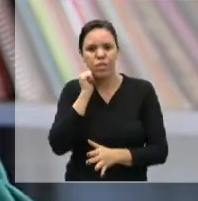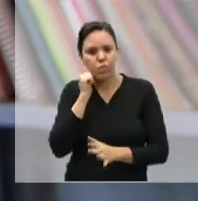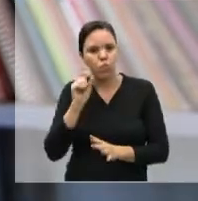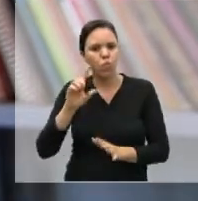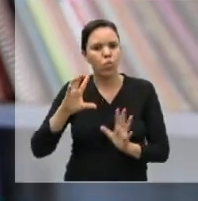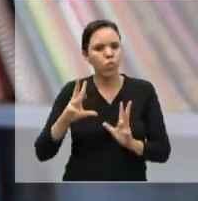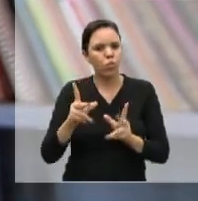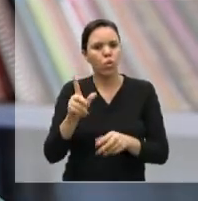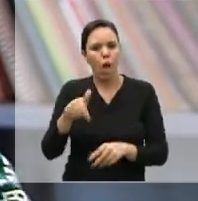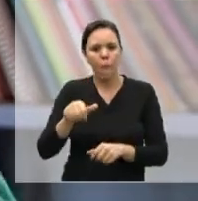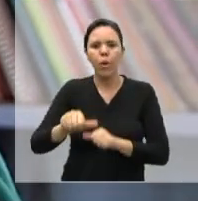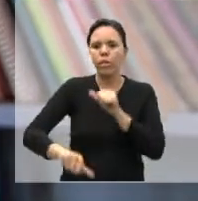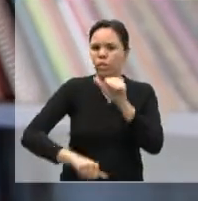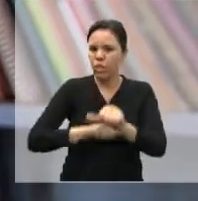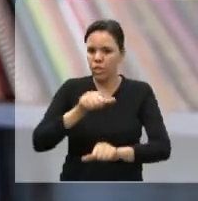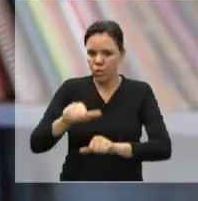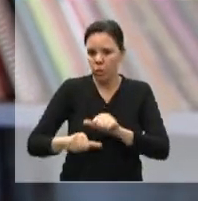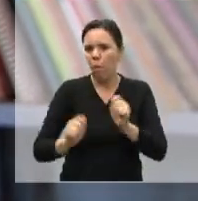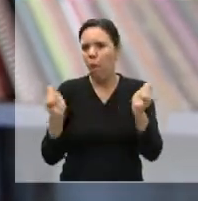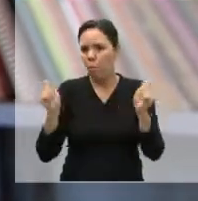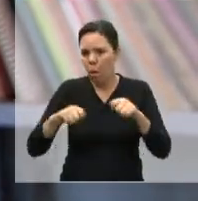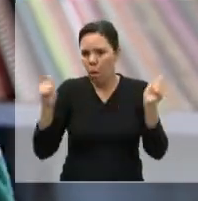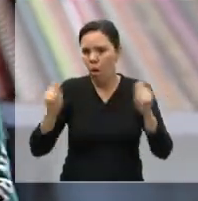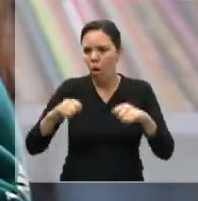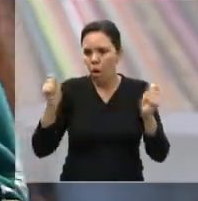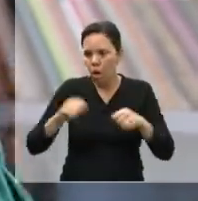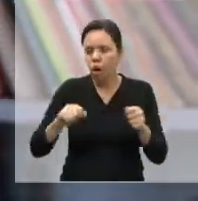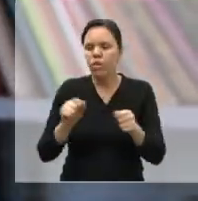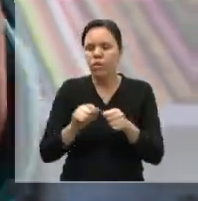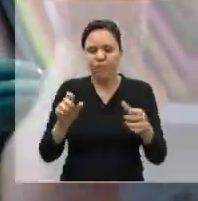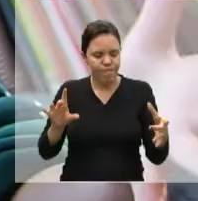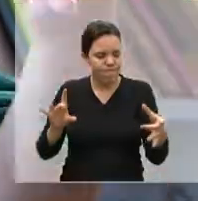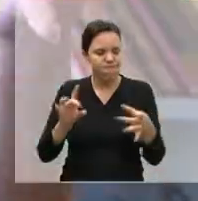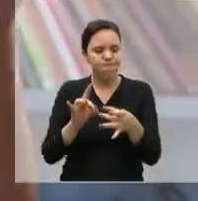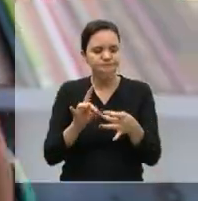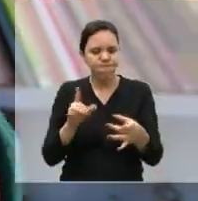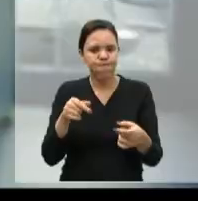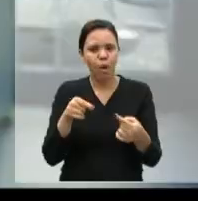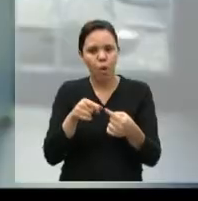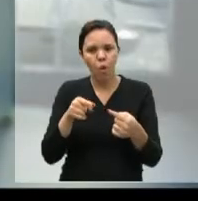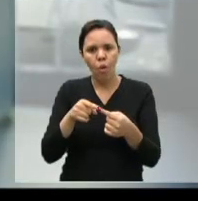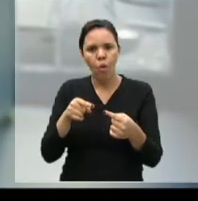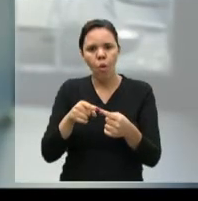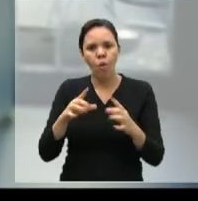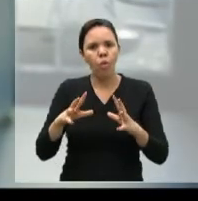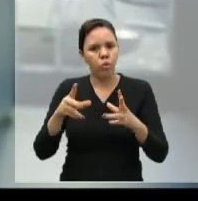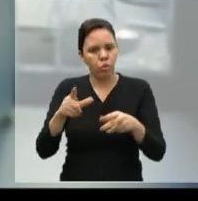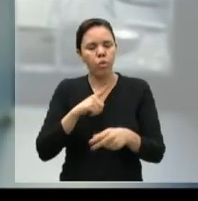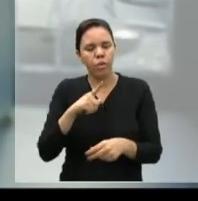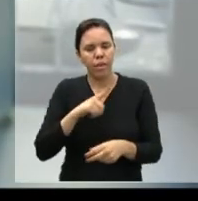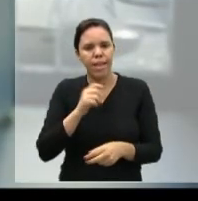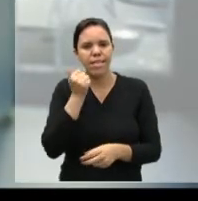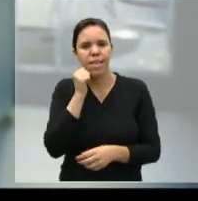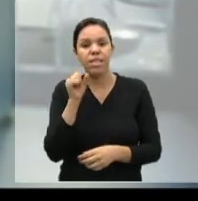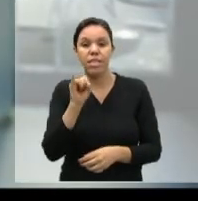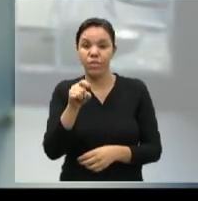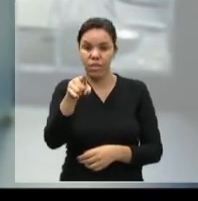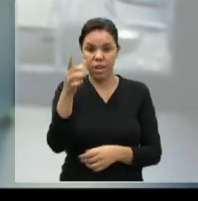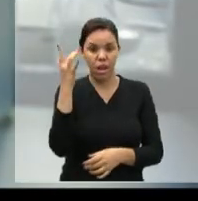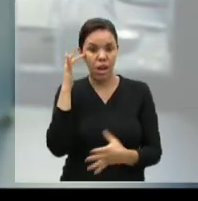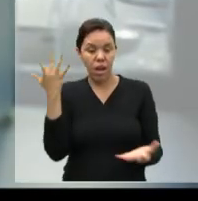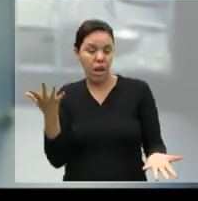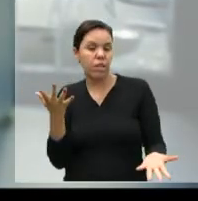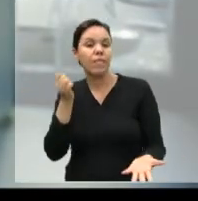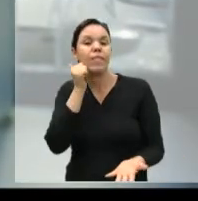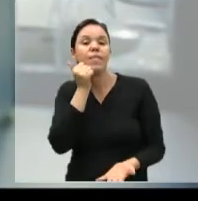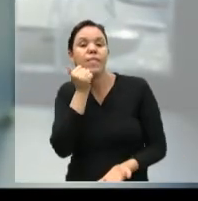transformar, tudo faz parte de tudo, né, claro. Então, sim, tudo tem ciência. E se você acha que ciência é algo que se